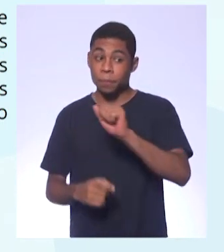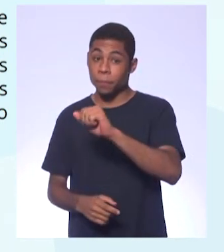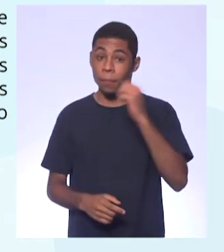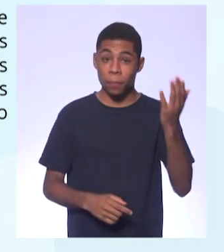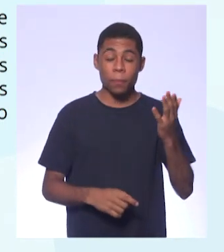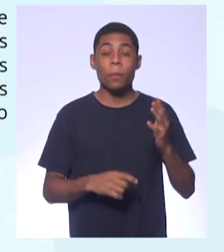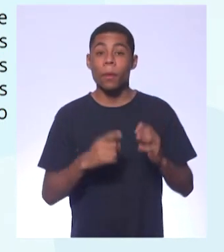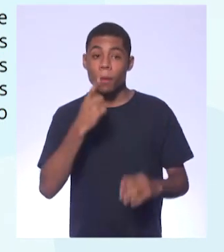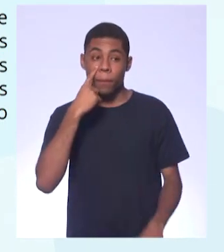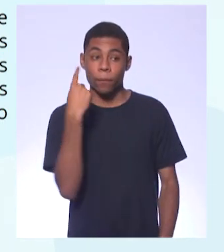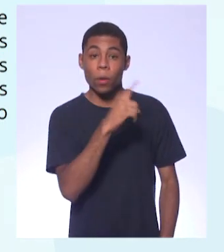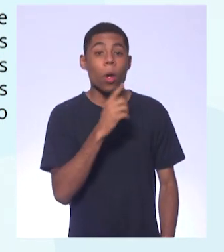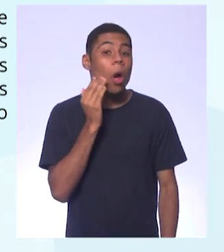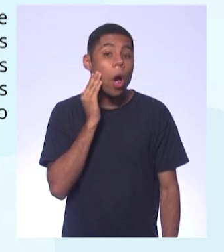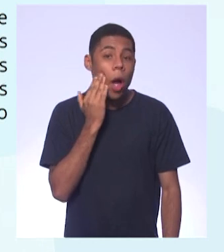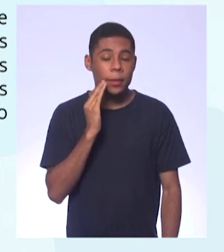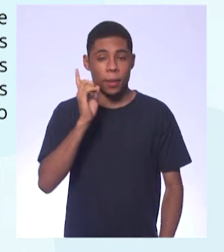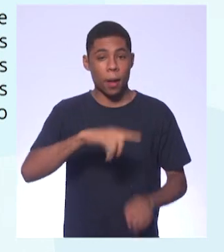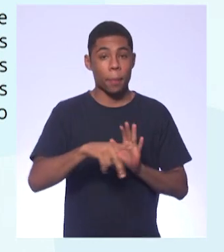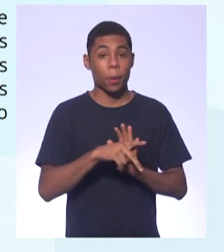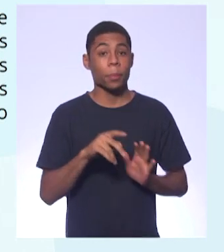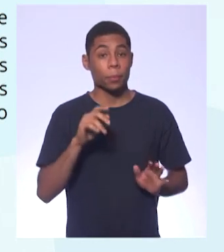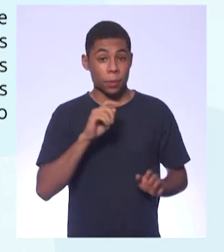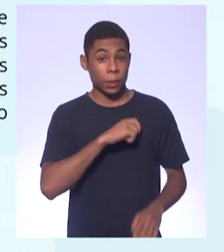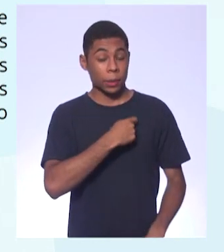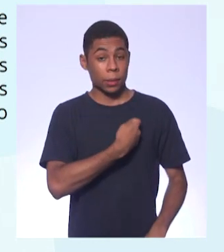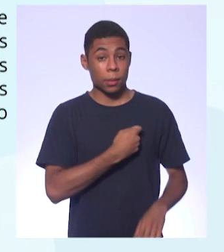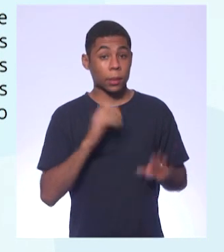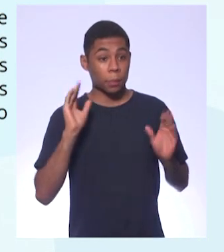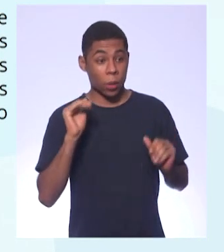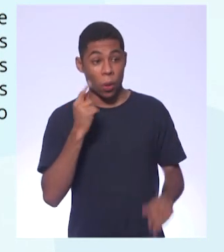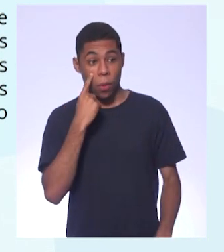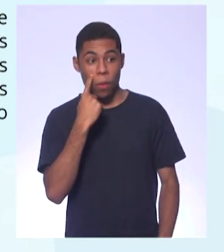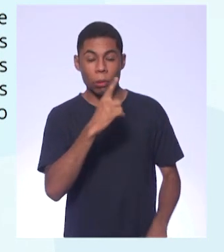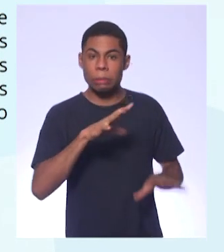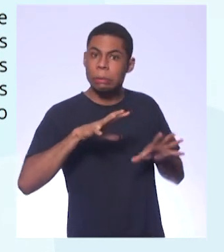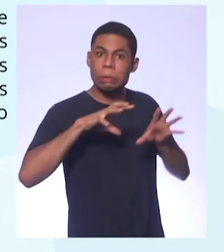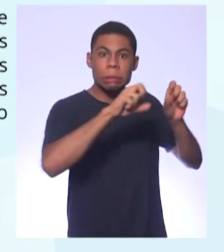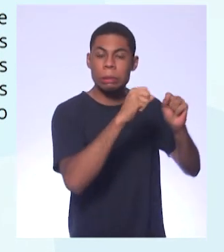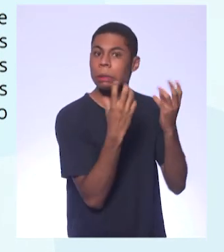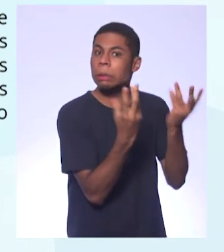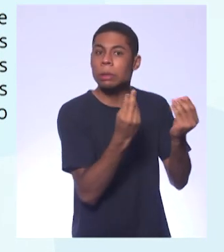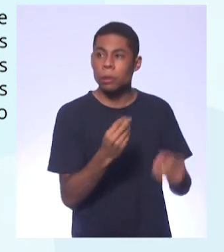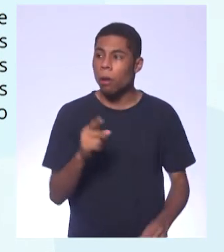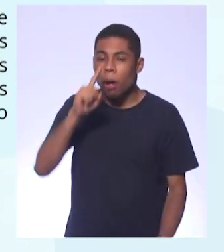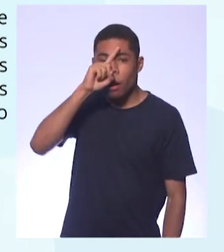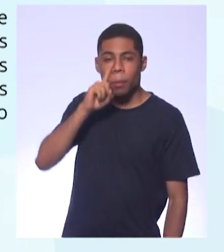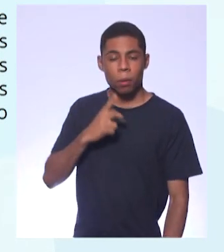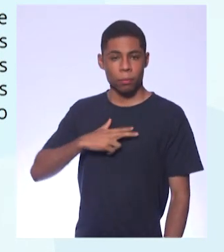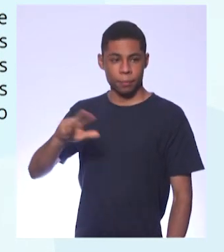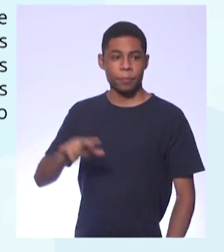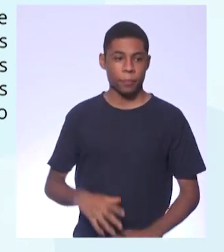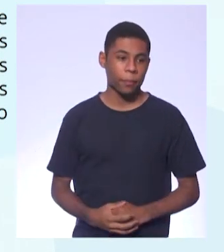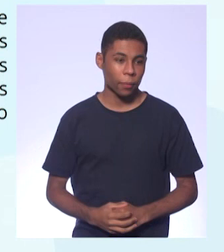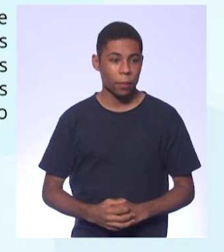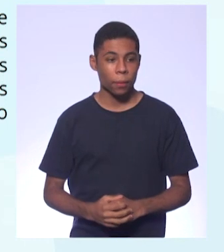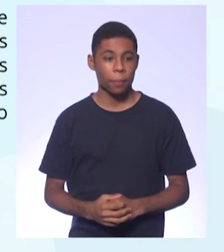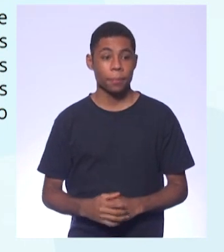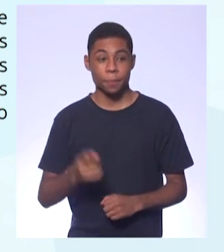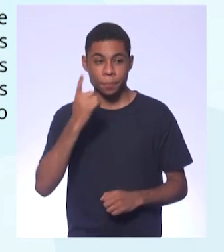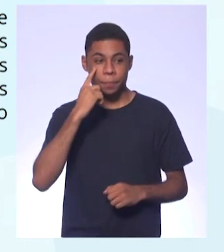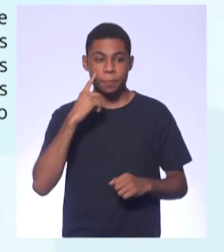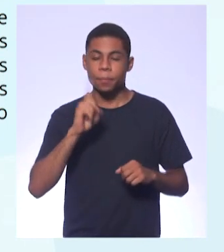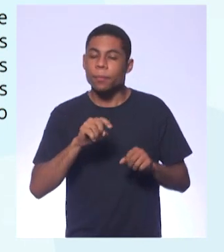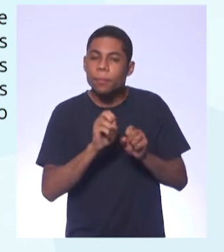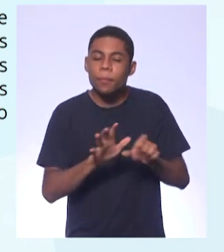na América, que está em rosa. O que mostra a faixa verde é a exploração do pau-brasil. Então, a gente tem que lembrar,